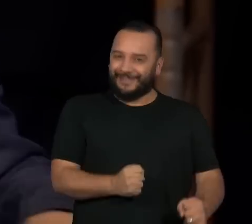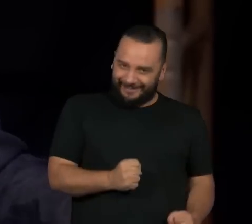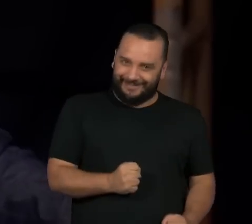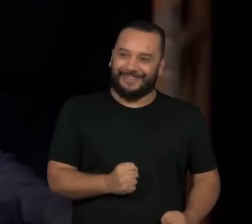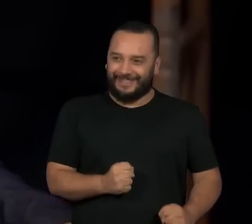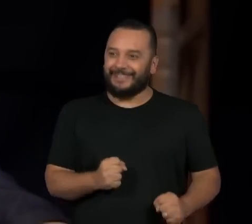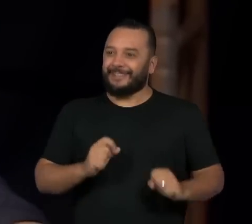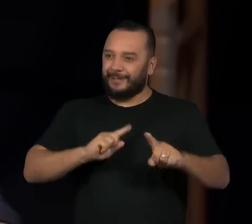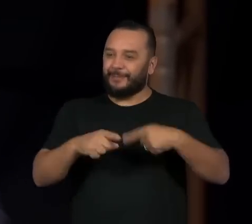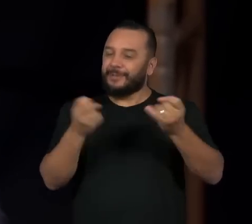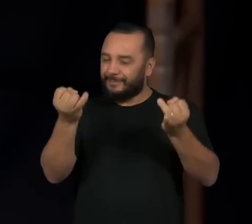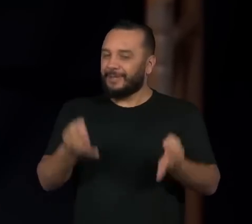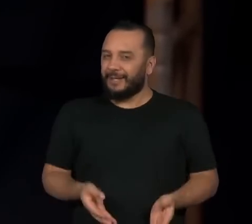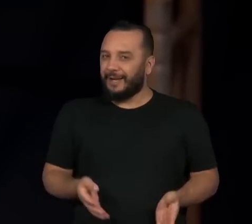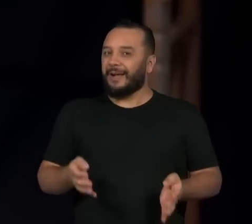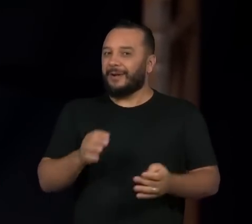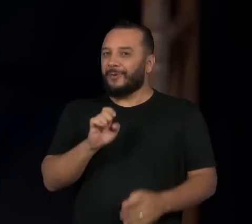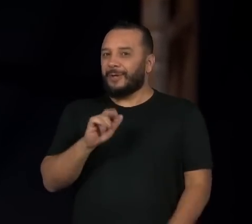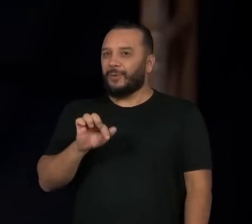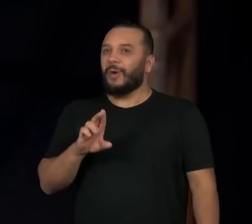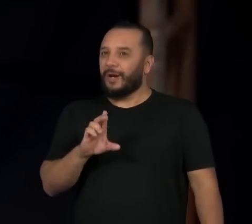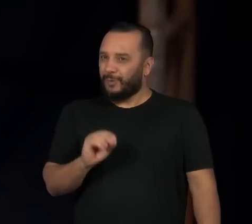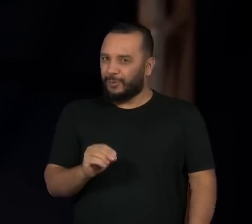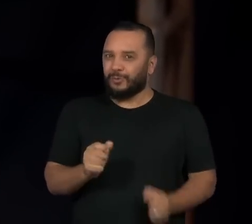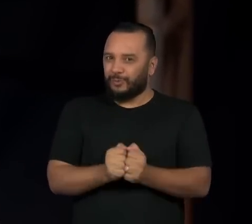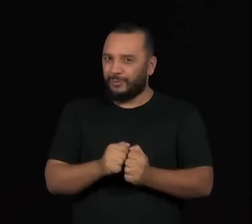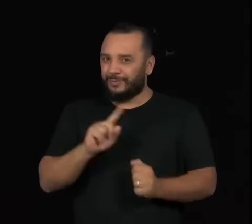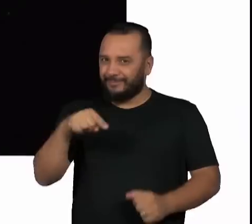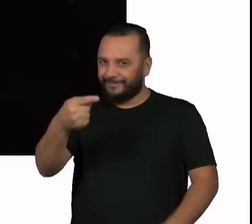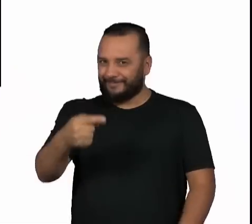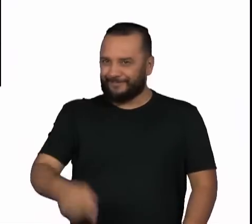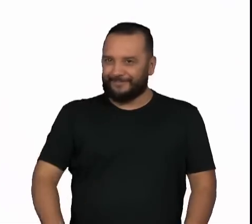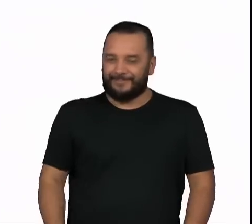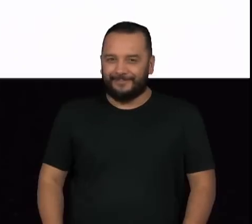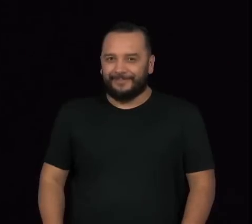que nós vamos falar com o Eduardo Moreira. Até loguinho.